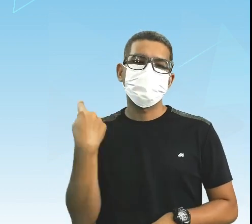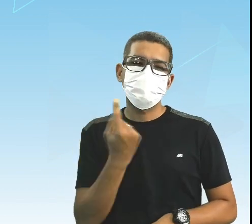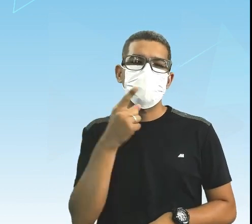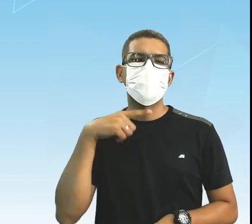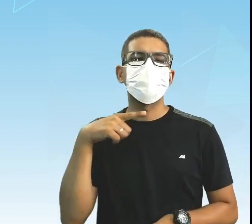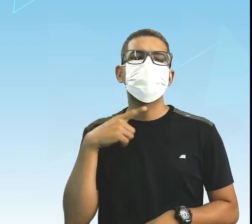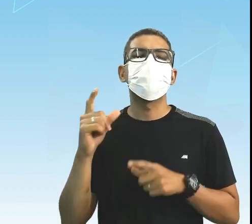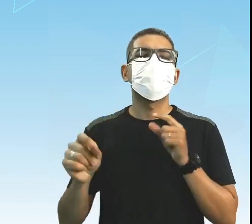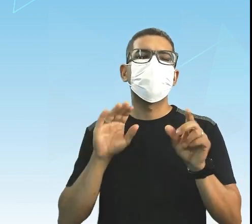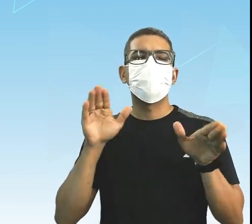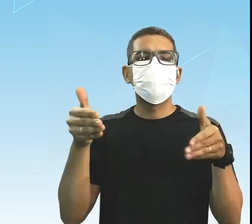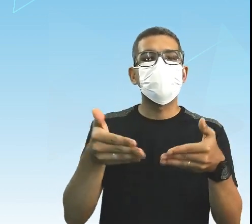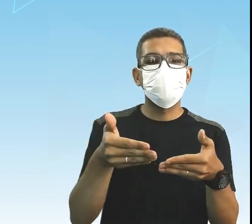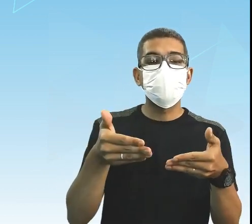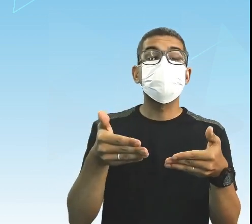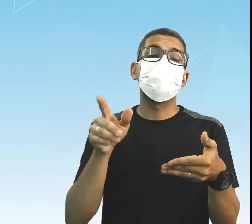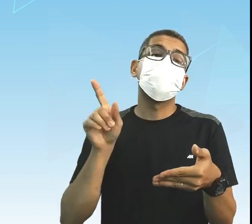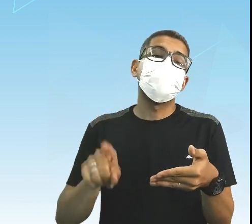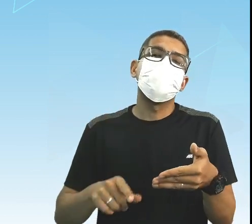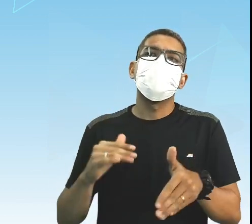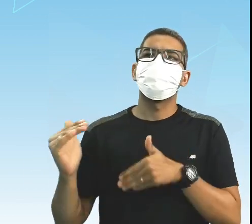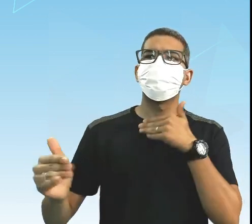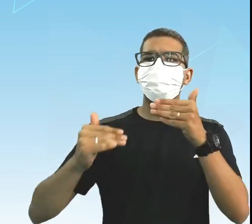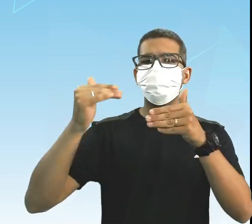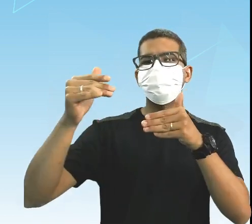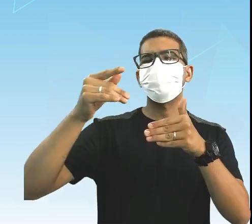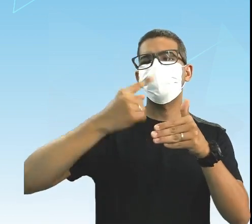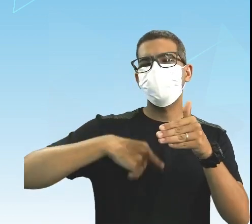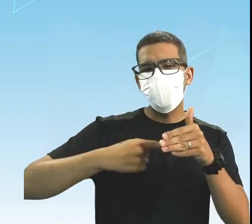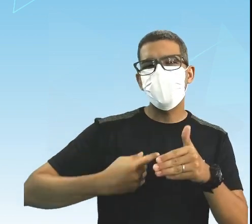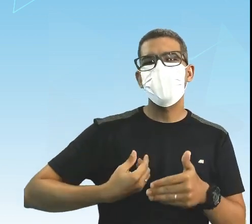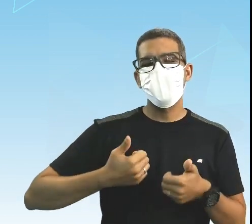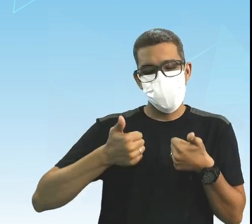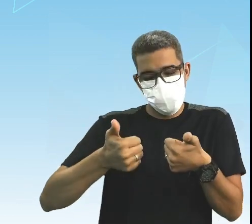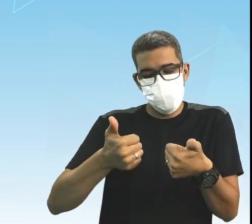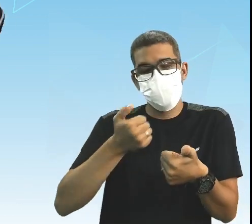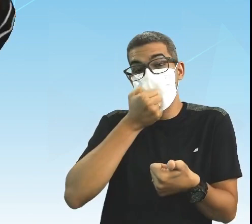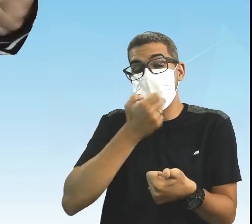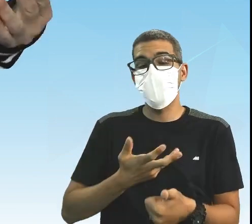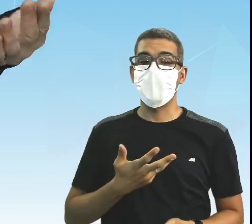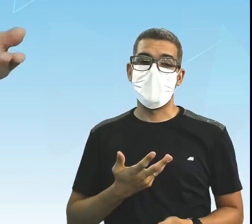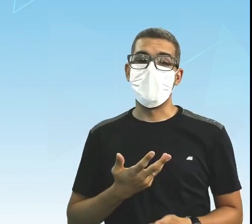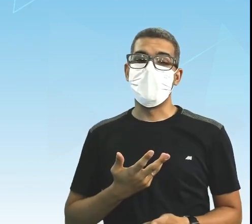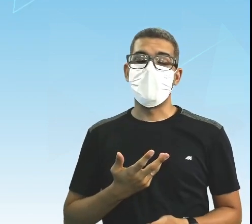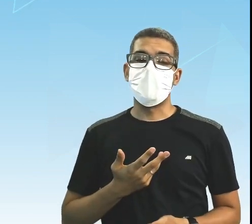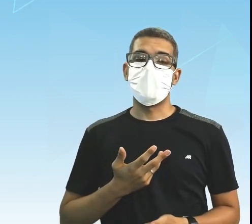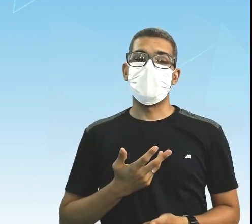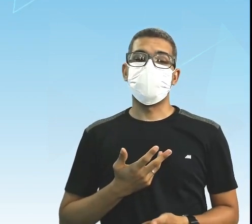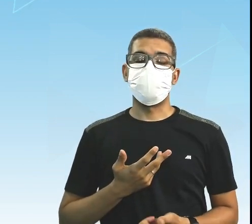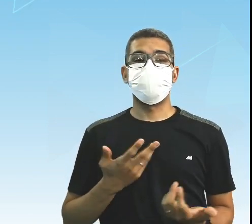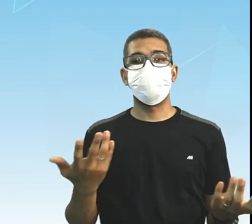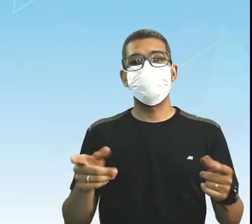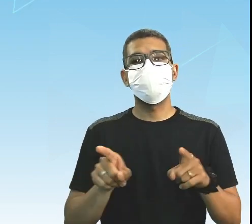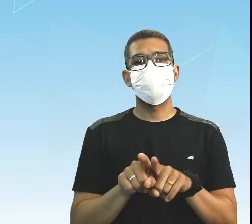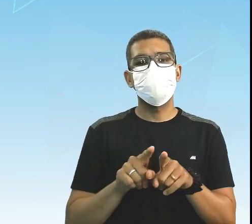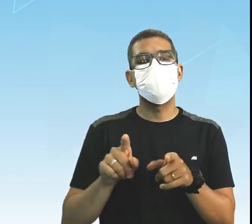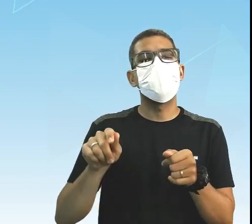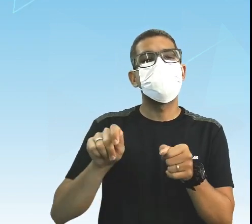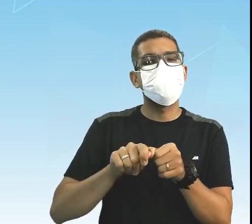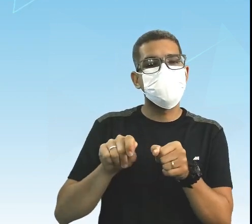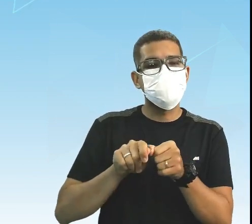do bem, desenvolvida para o nosso benefício. E toda a sua execução, meus